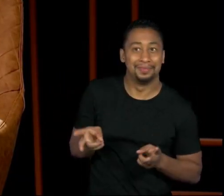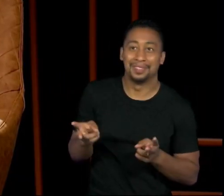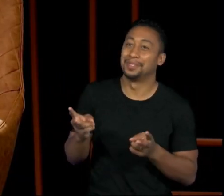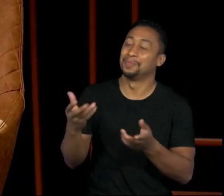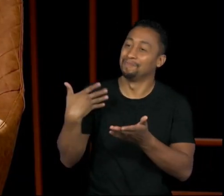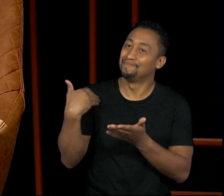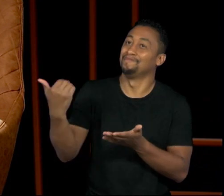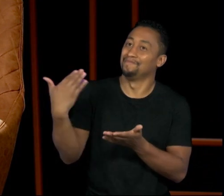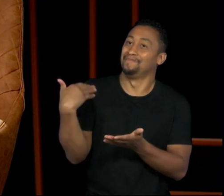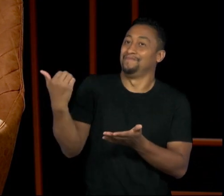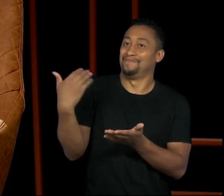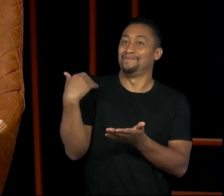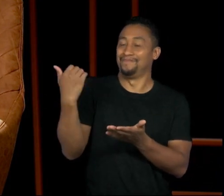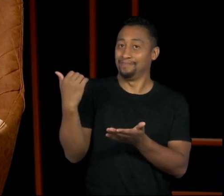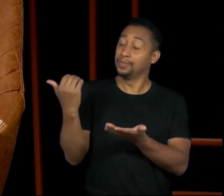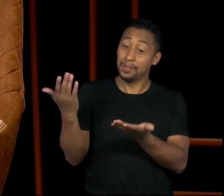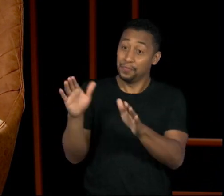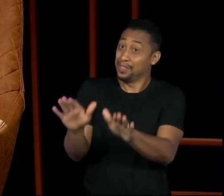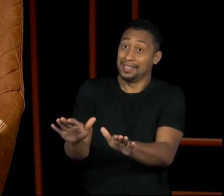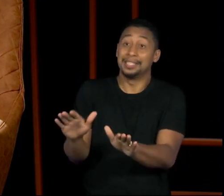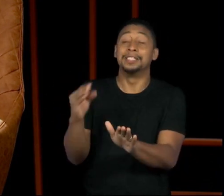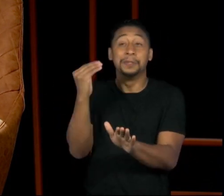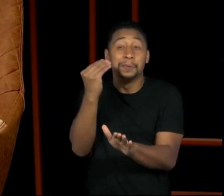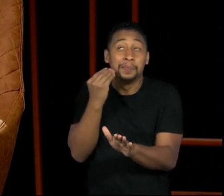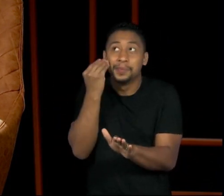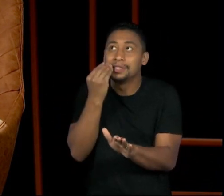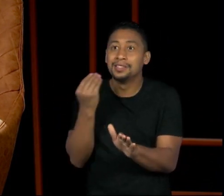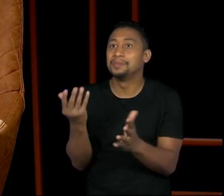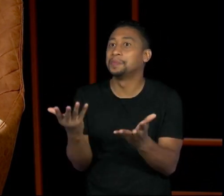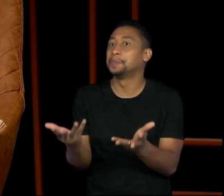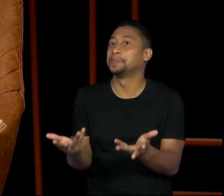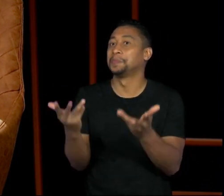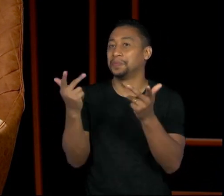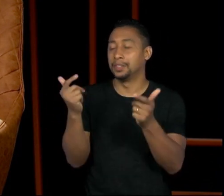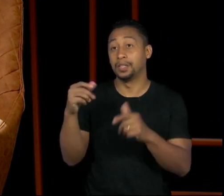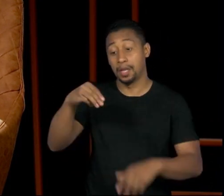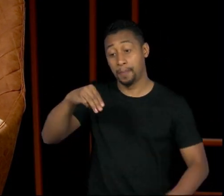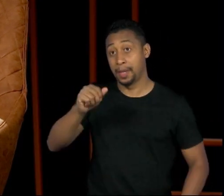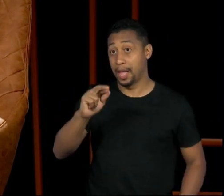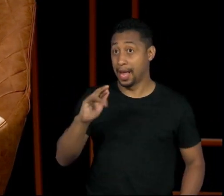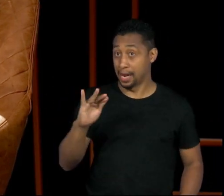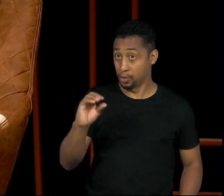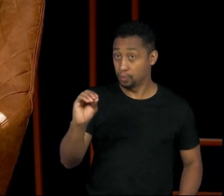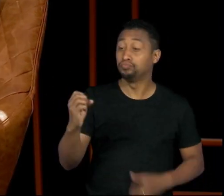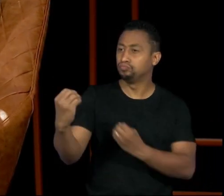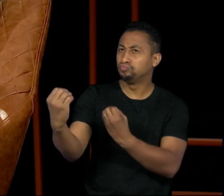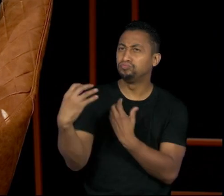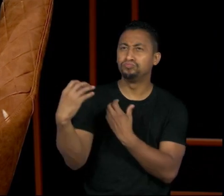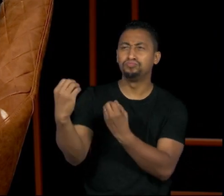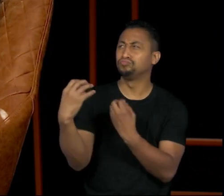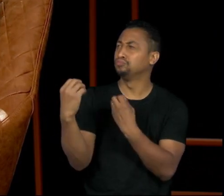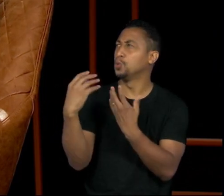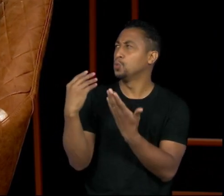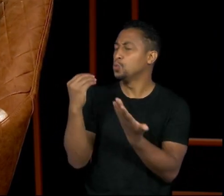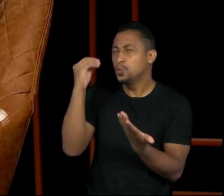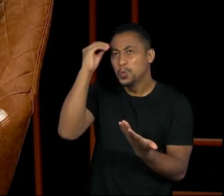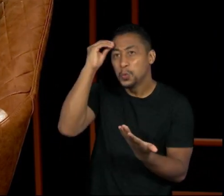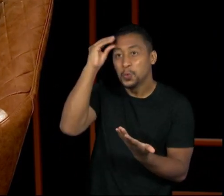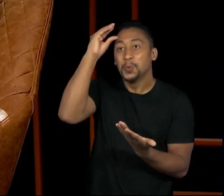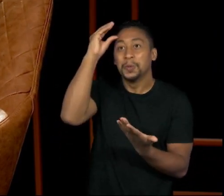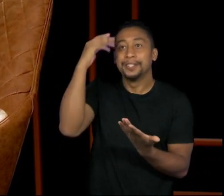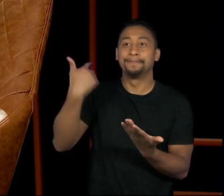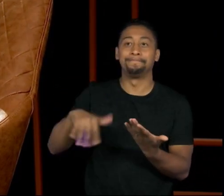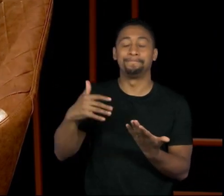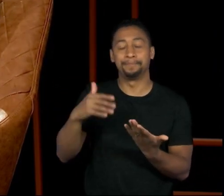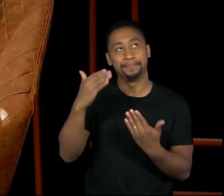uma experiência riquíssima, porque Mário me ensinou tudo, o que eu sei, se é que eu sei,